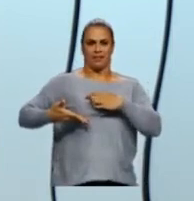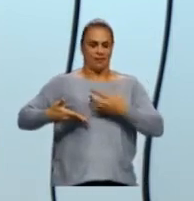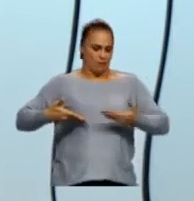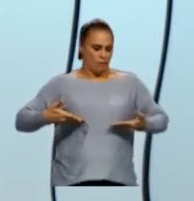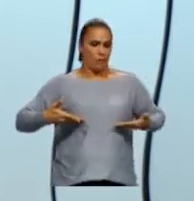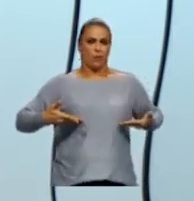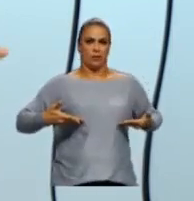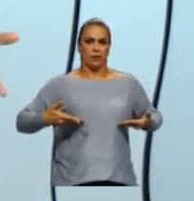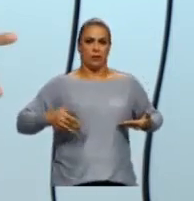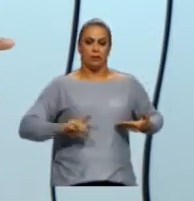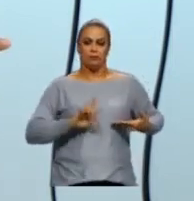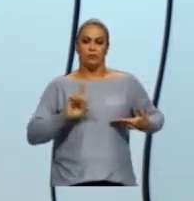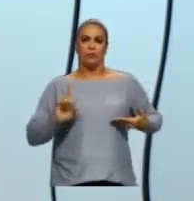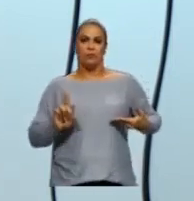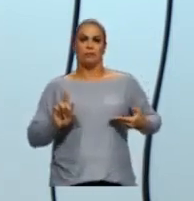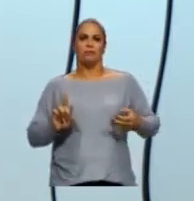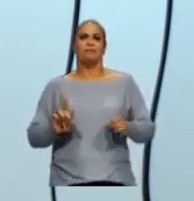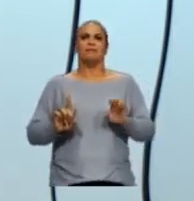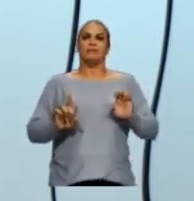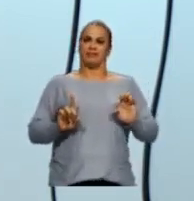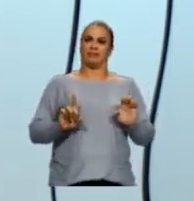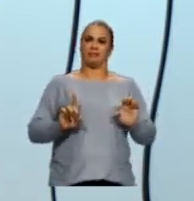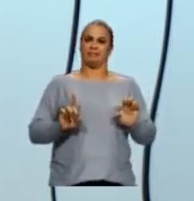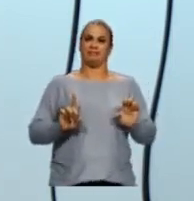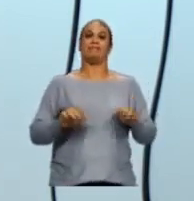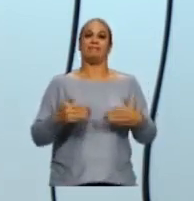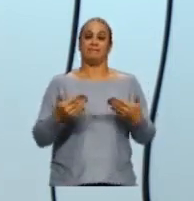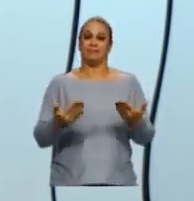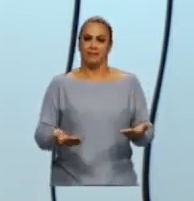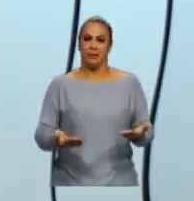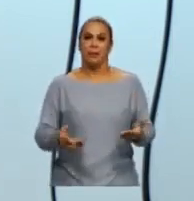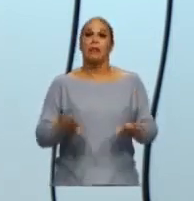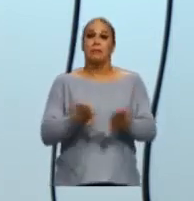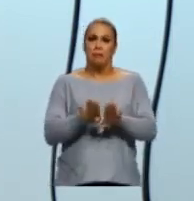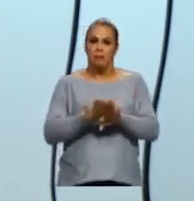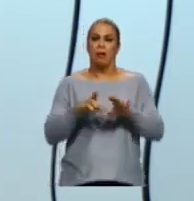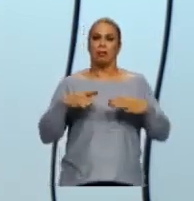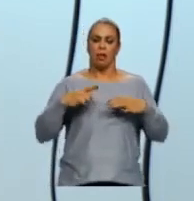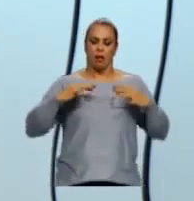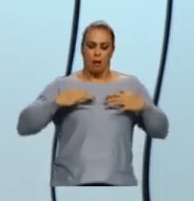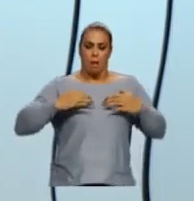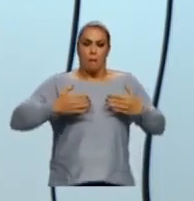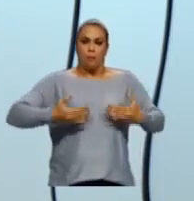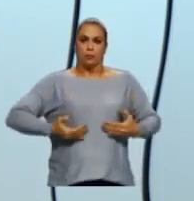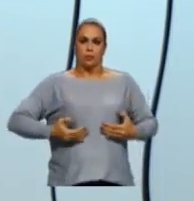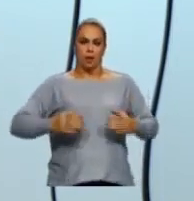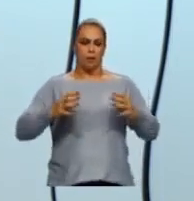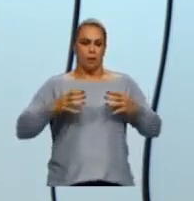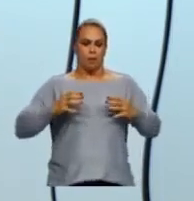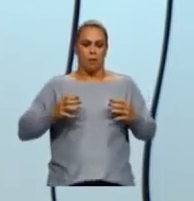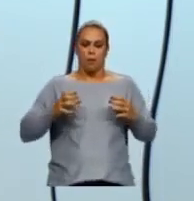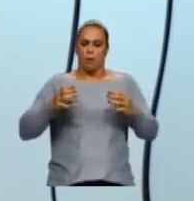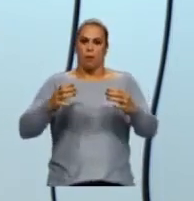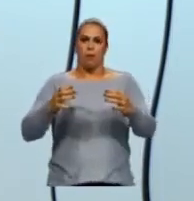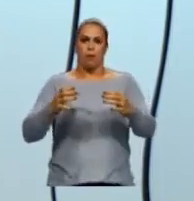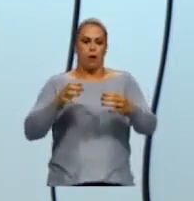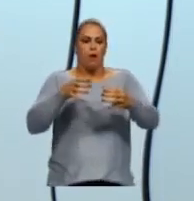que a gente chama de pleura, que vai dar certa elasticidade para que ele venha fazer esse movimento de inspiração e